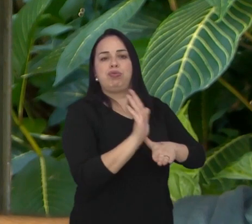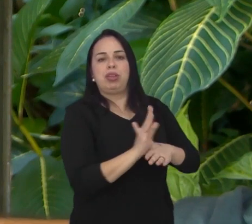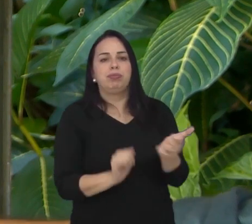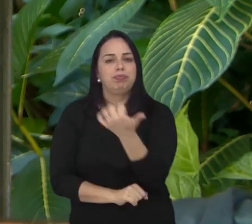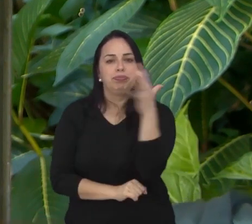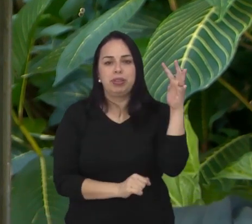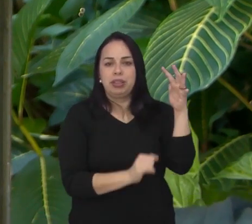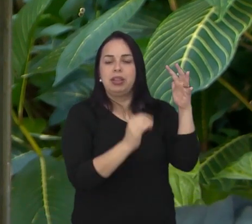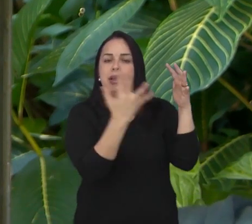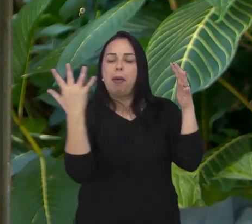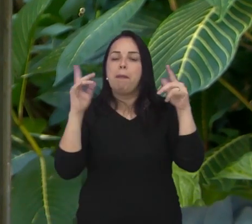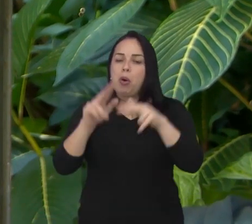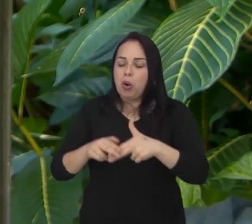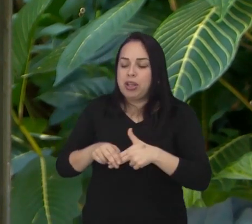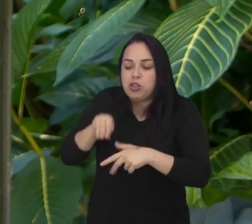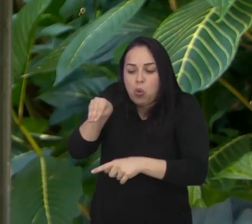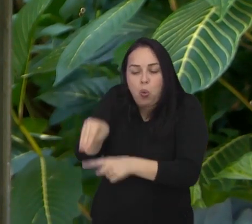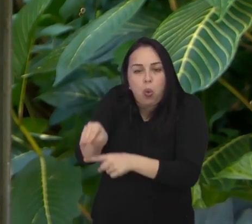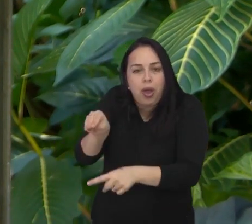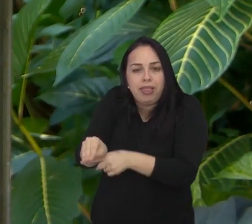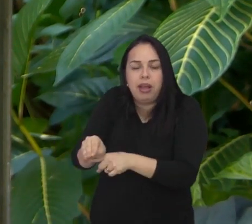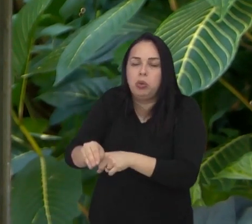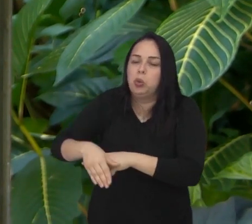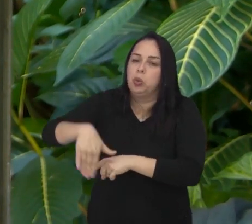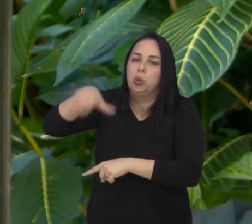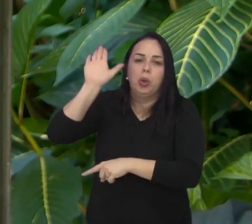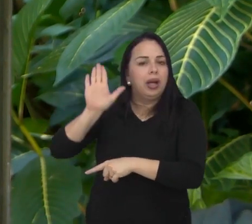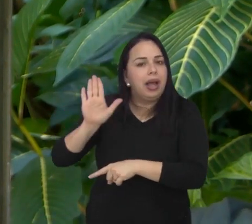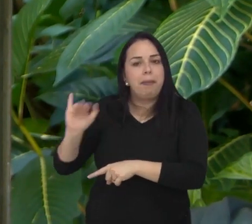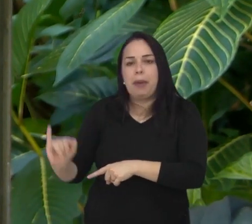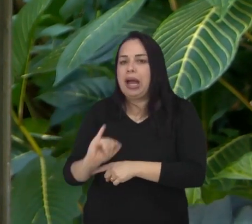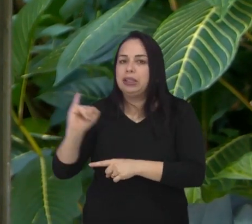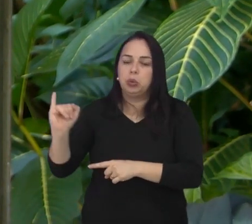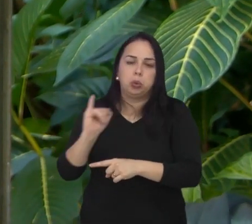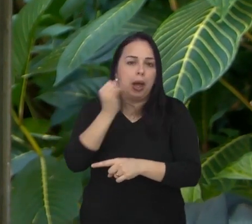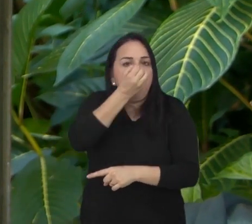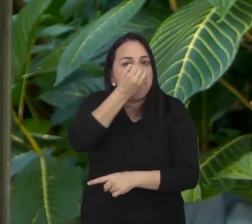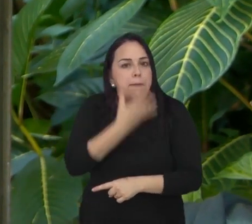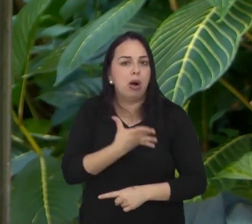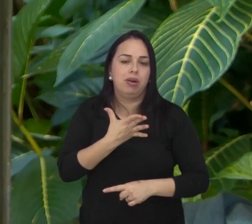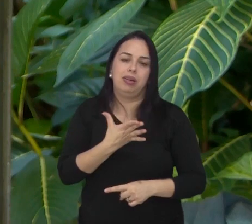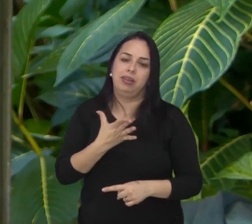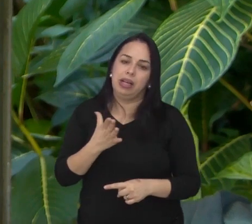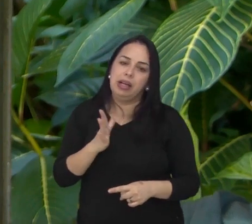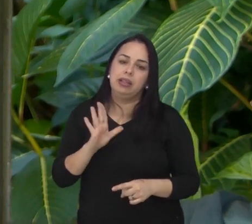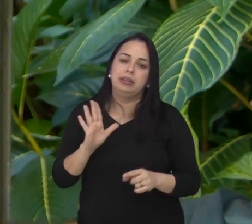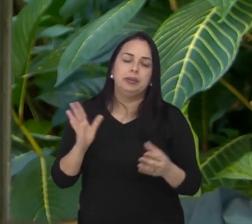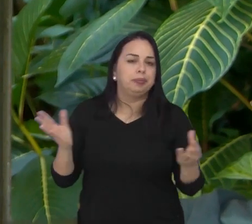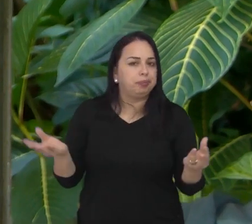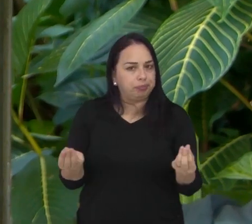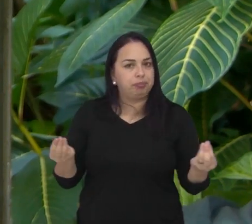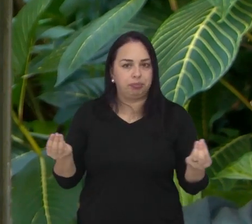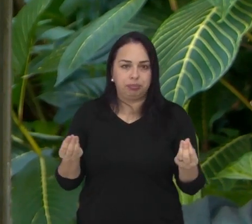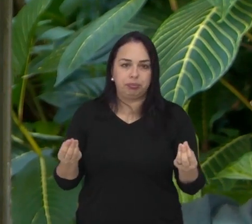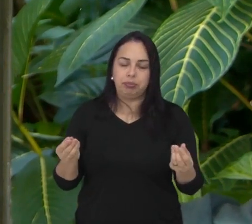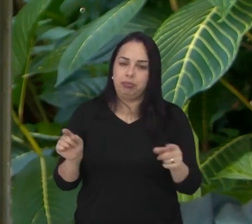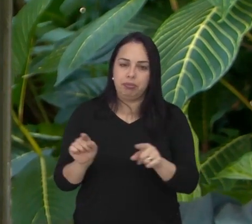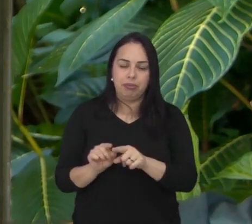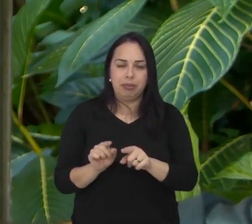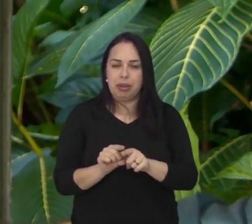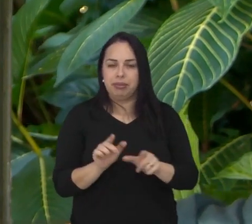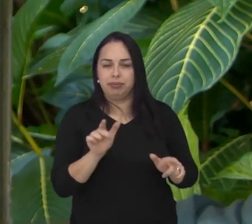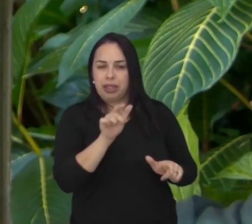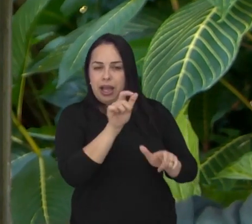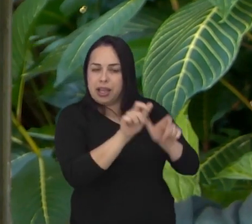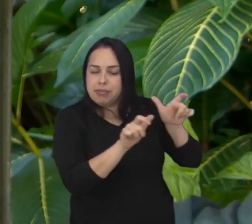que nós comemos quase todos os dias. Então, eu acredito que a preservação delas seja uma coisa